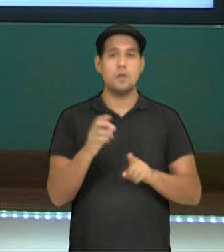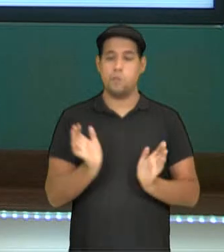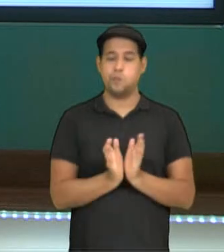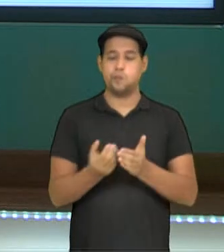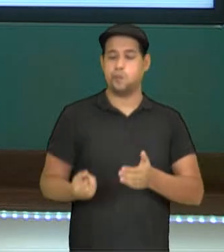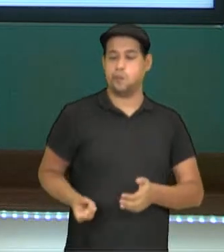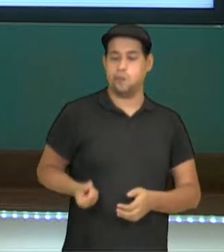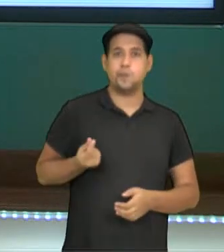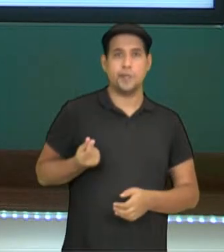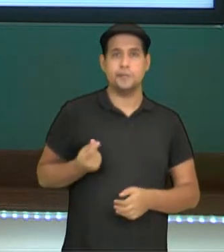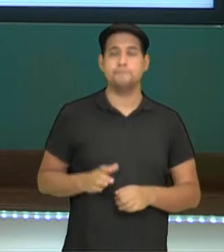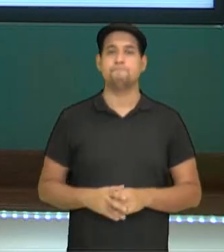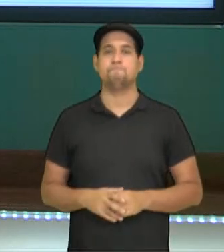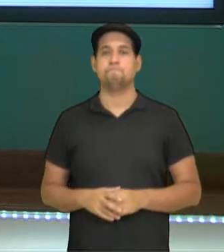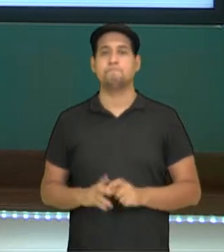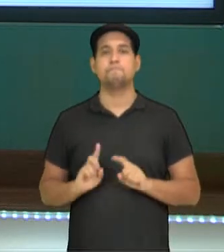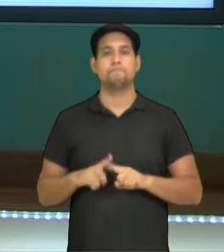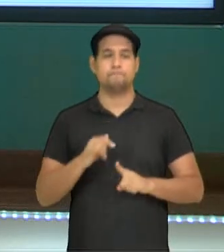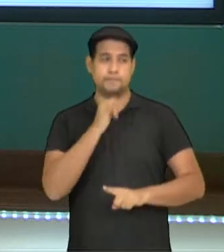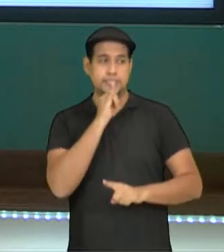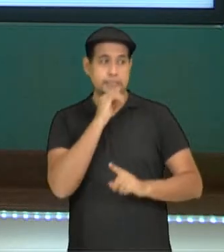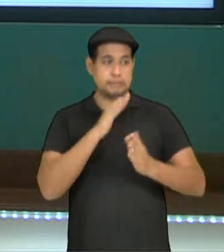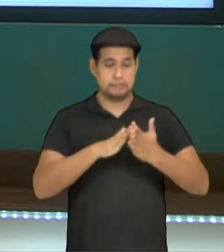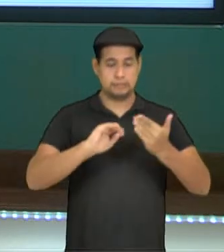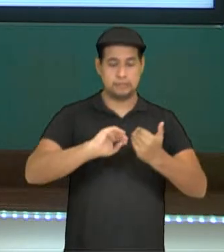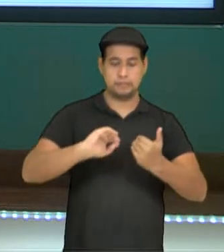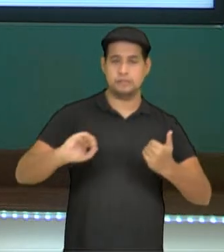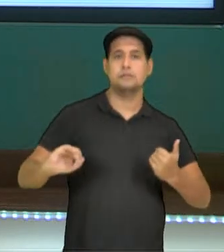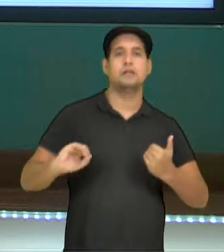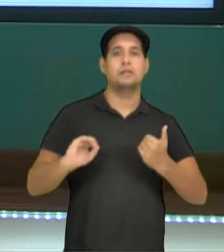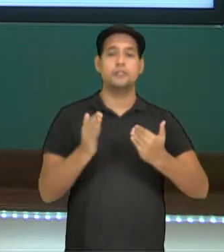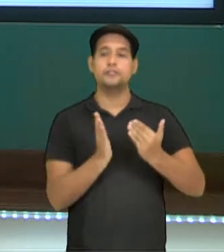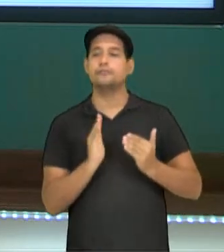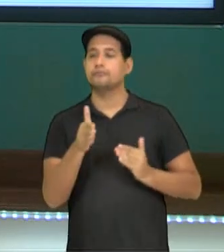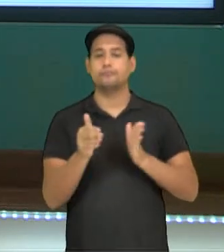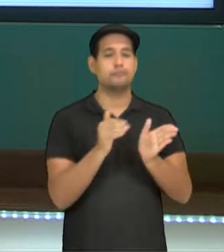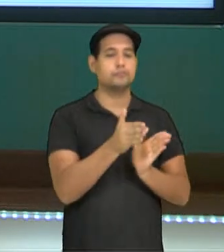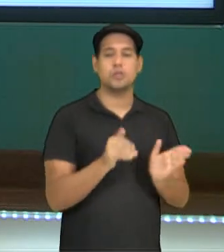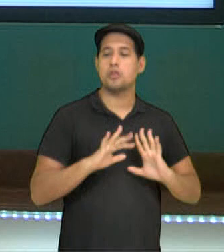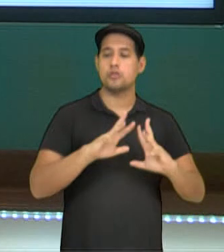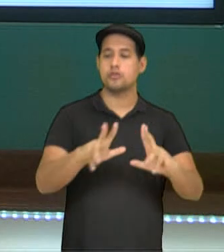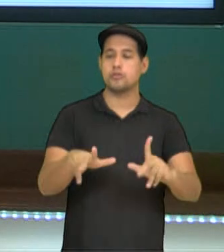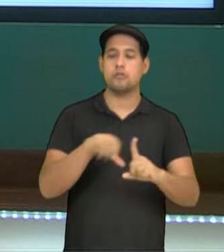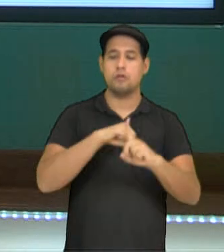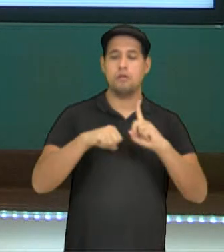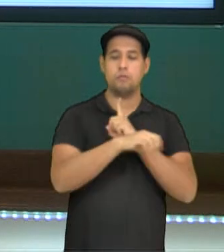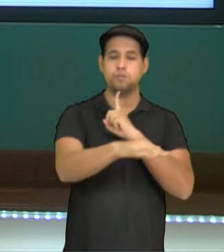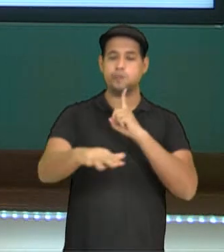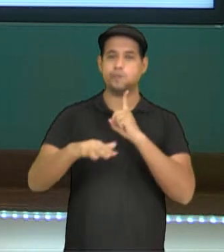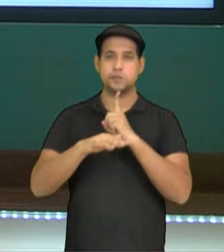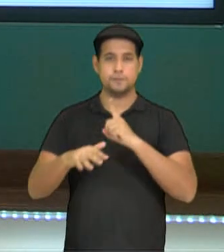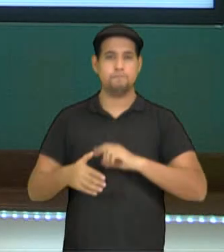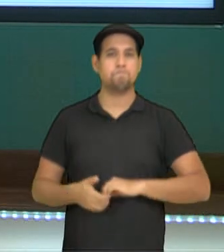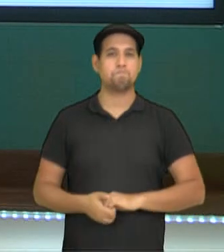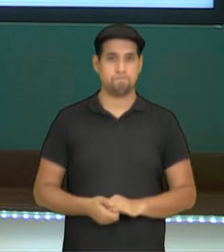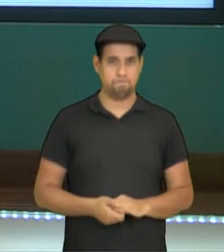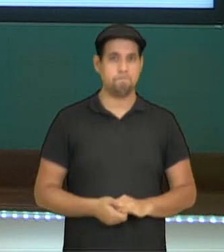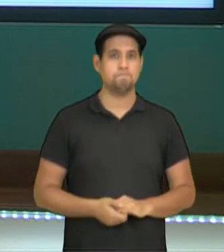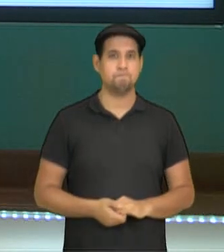elitista. Tá? Então, ele se distanciou e aí ele chegou para todas as camadas da sociedade.